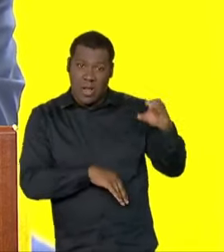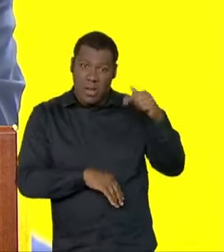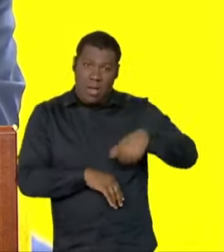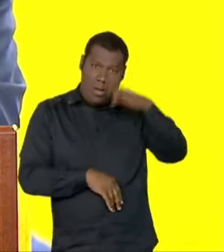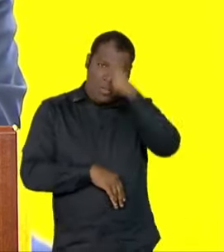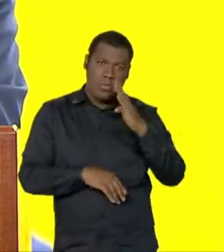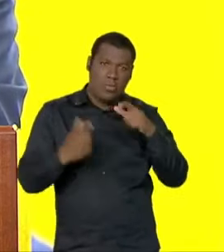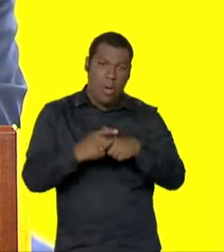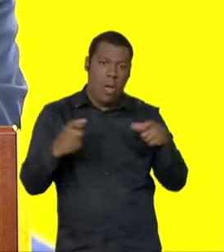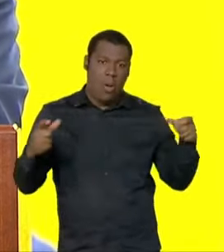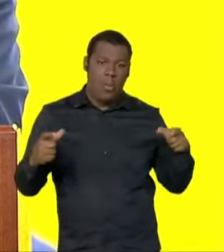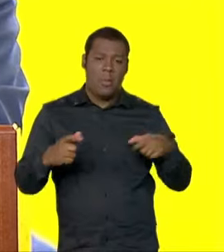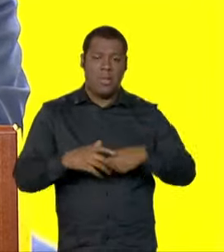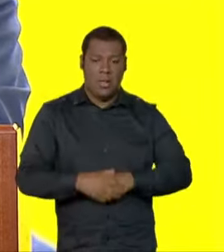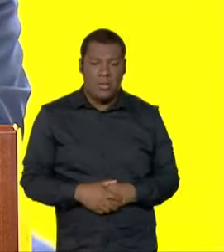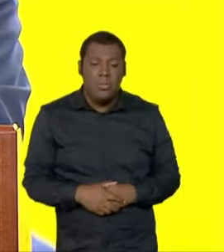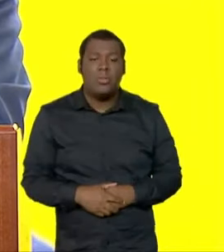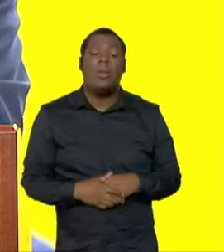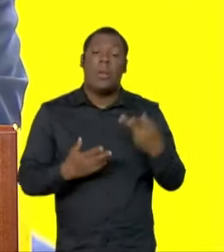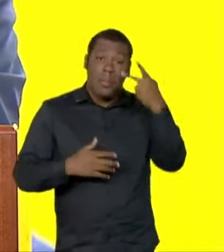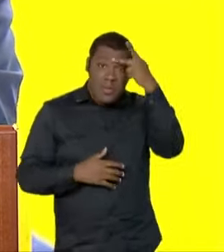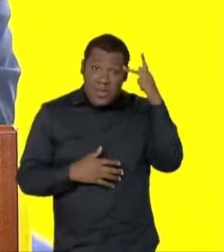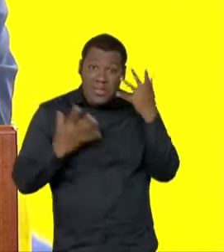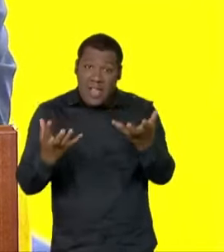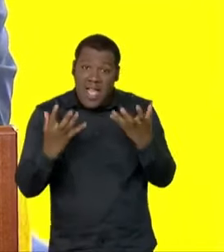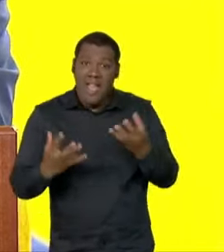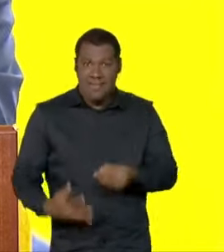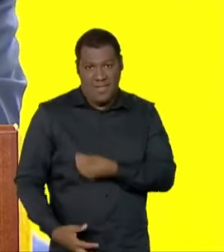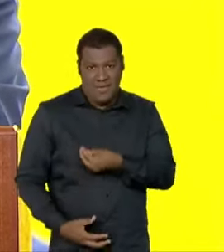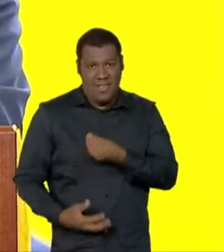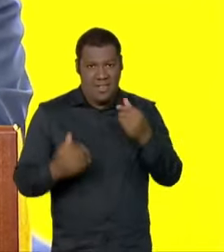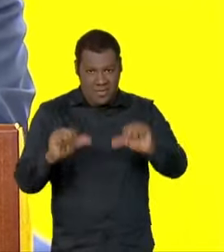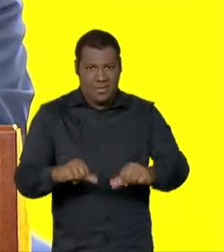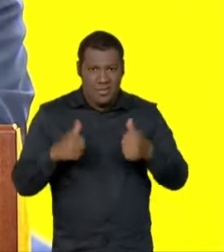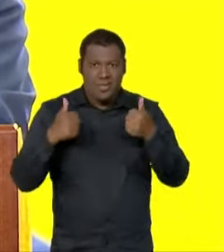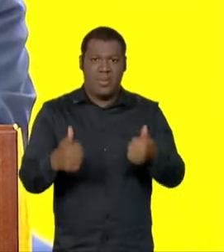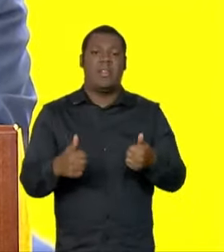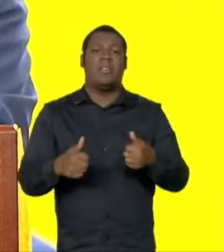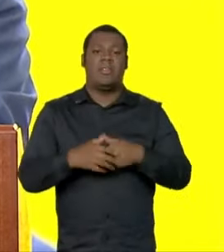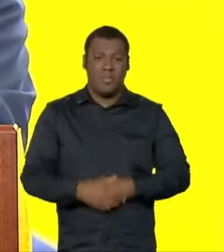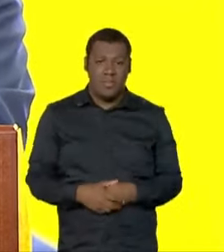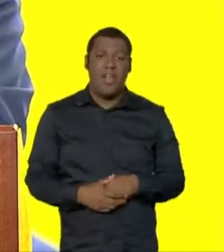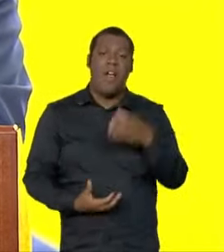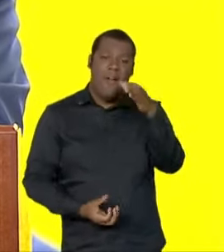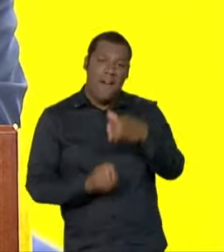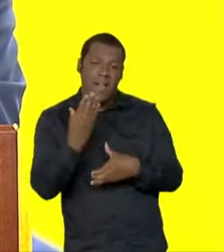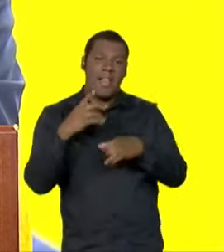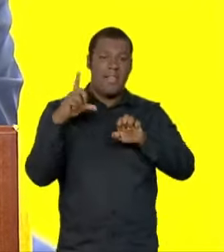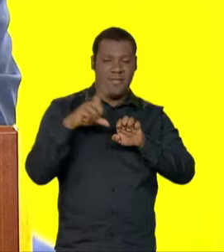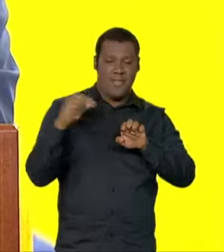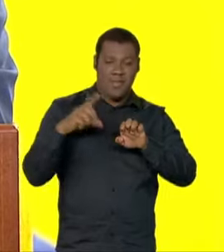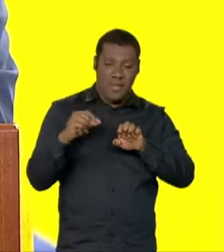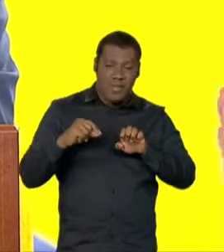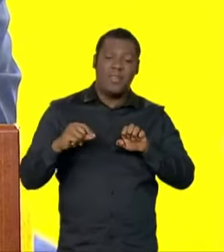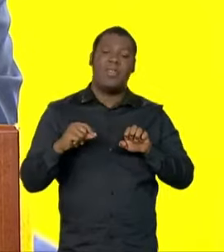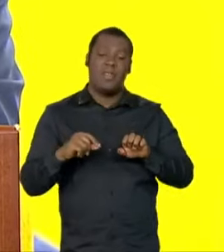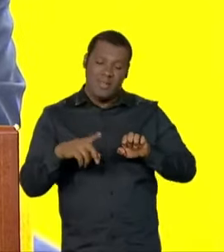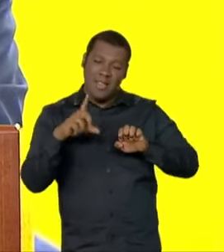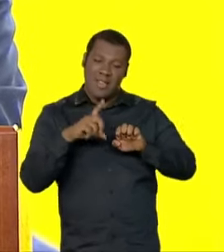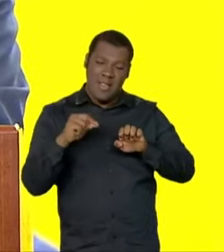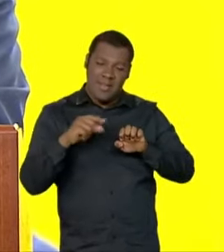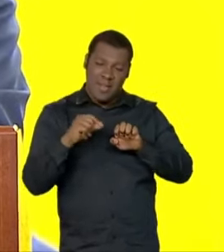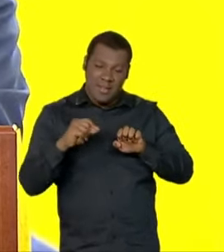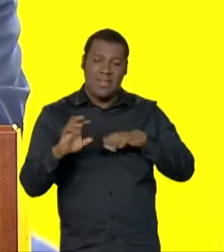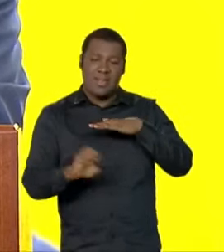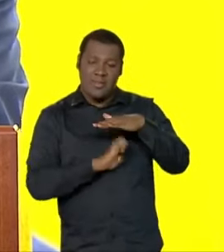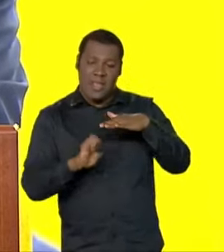a quem se interessar a melhorar de vida, colocando um negócio de pé ou até expandir seu negócio. A gente falando